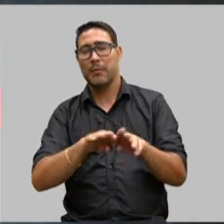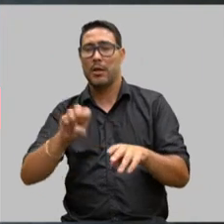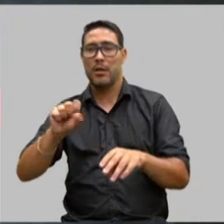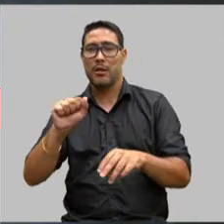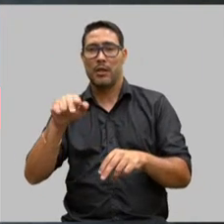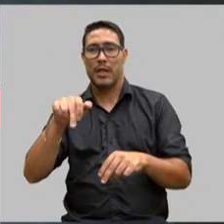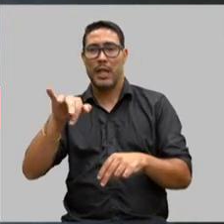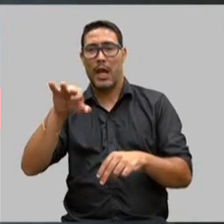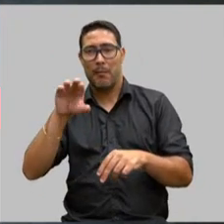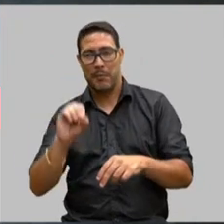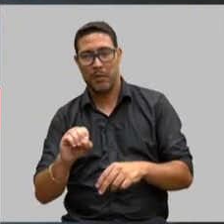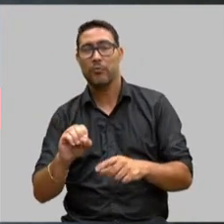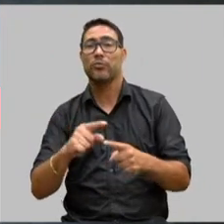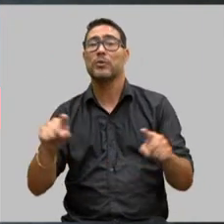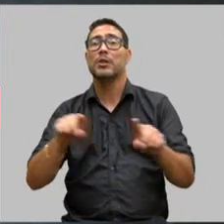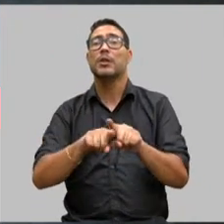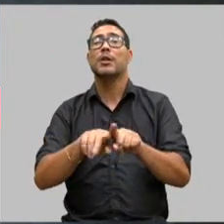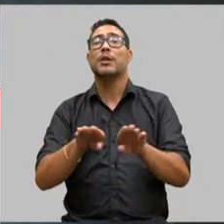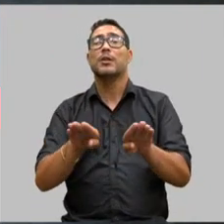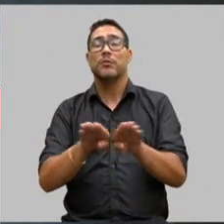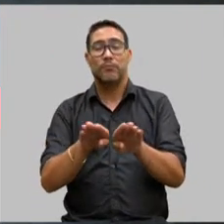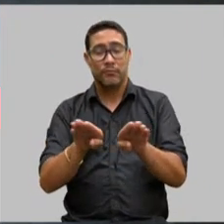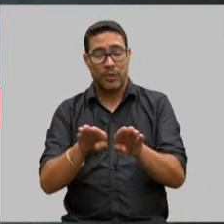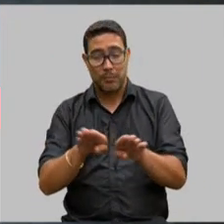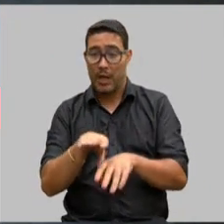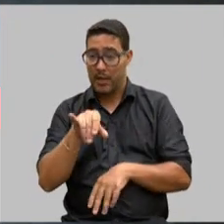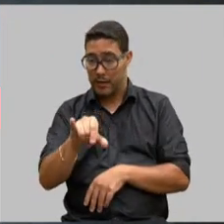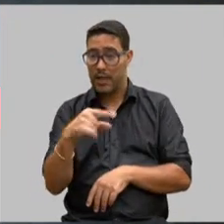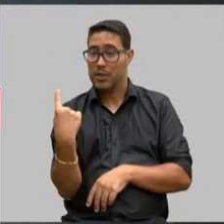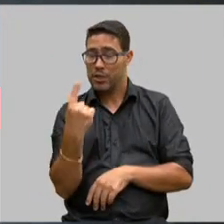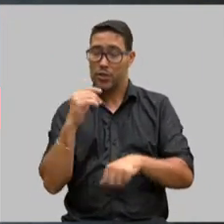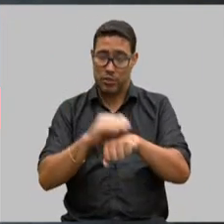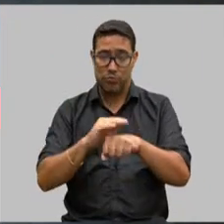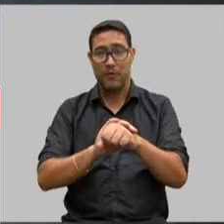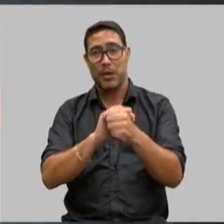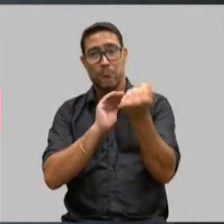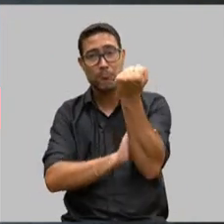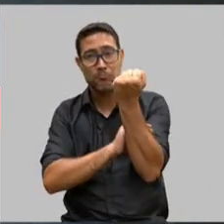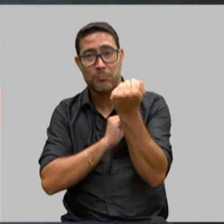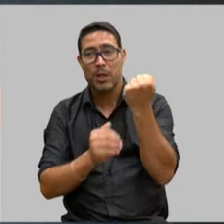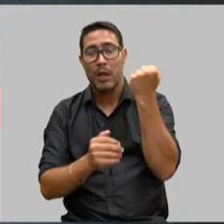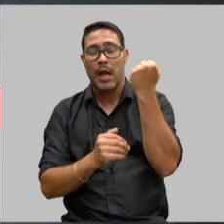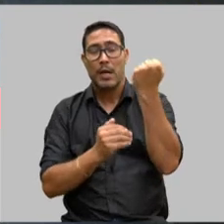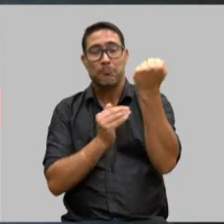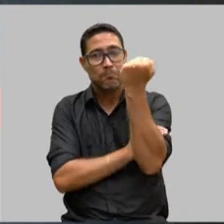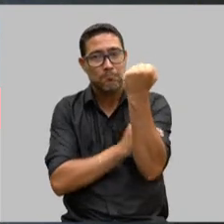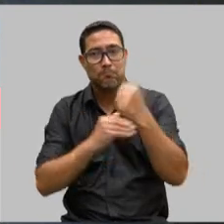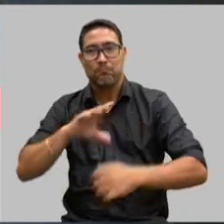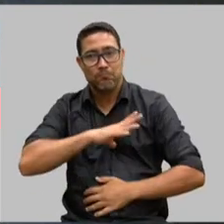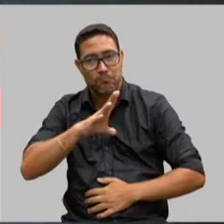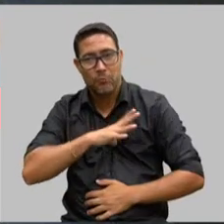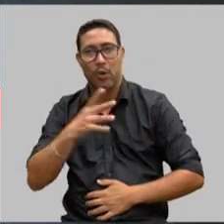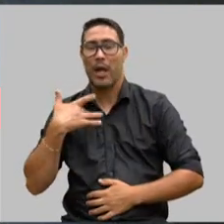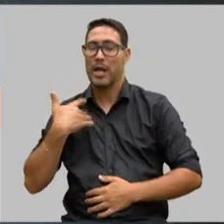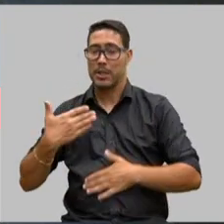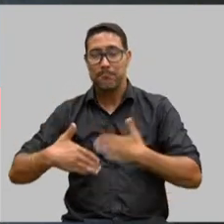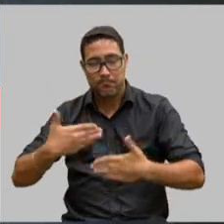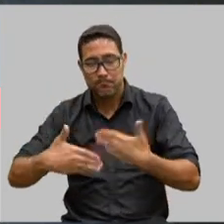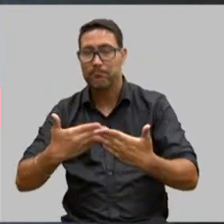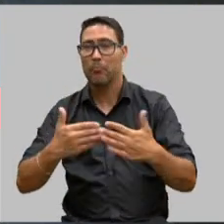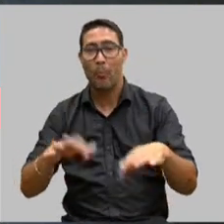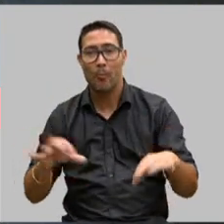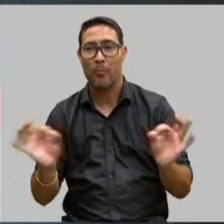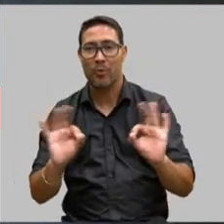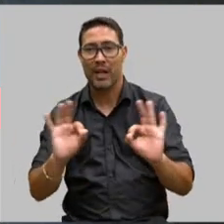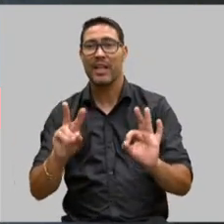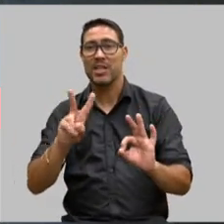bem que nós, se não tivermos pulso e agirmos, nós vamos continuar no caminho que a gente está. Então, se a